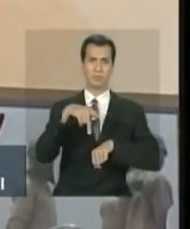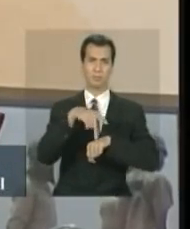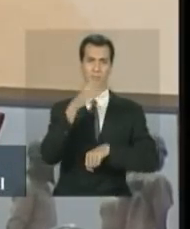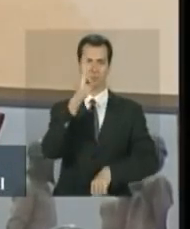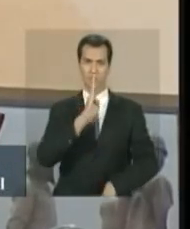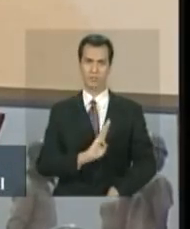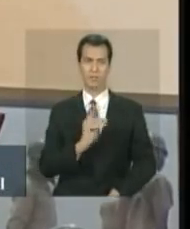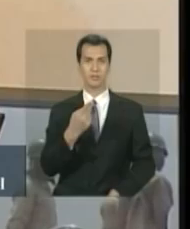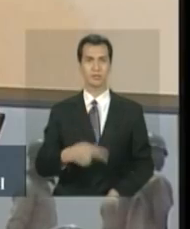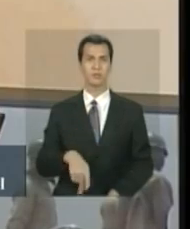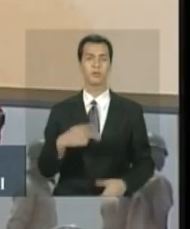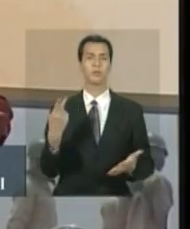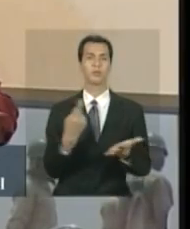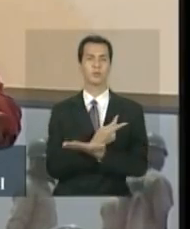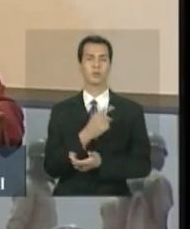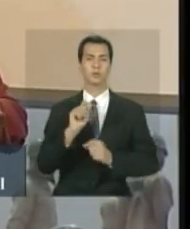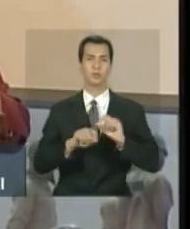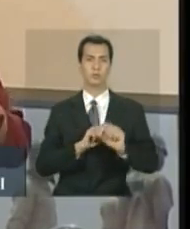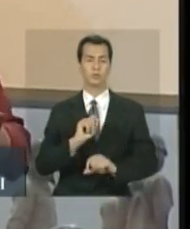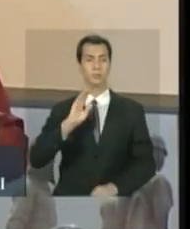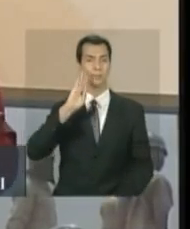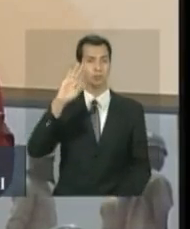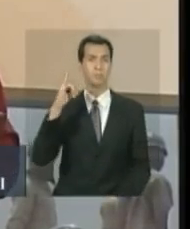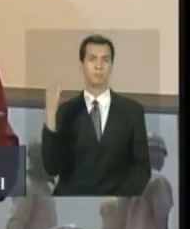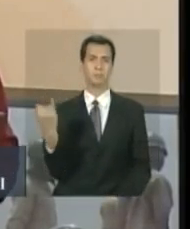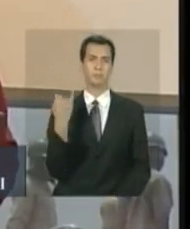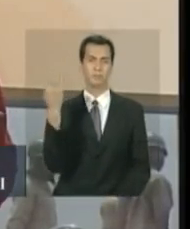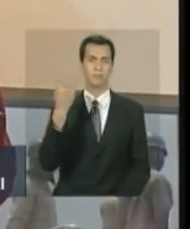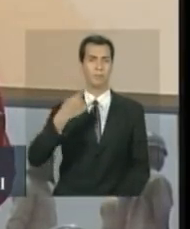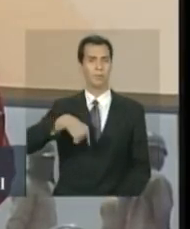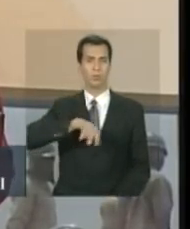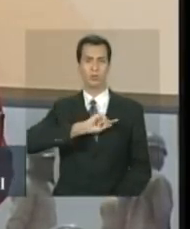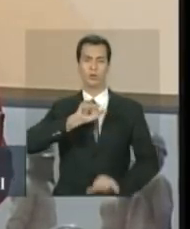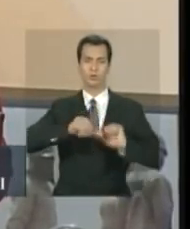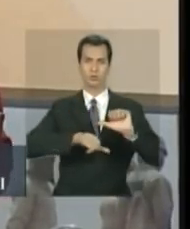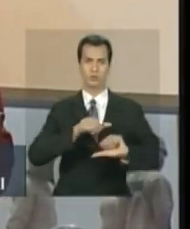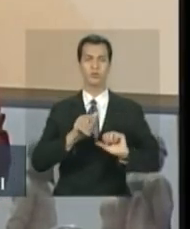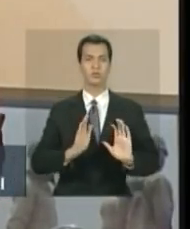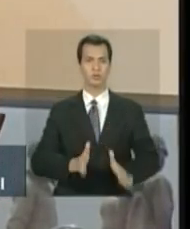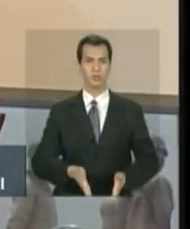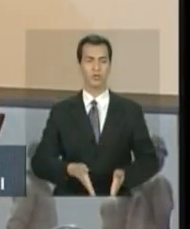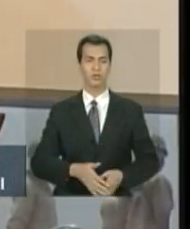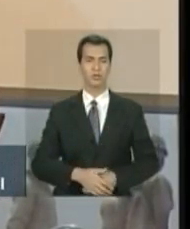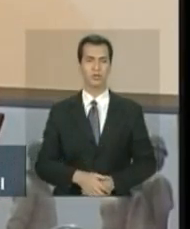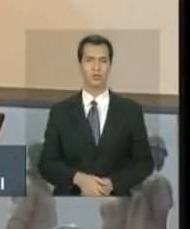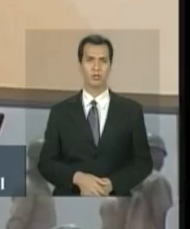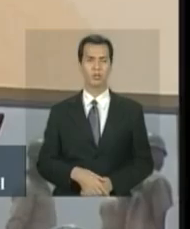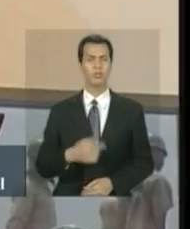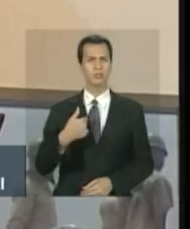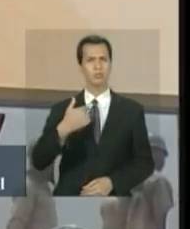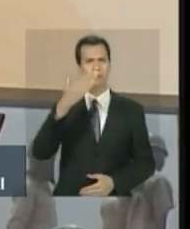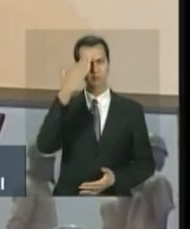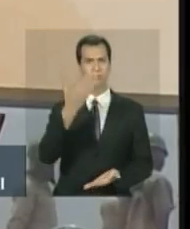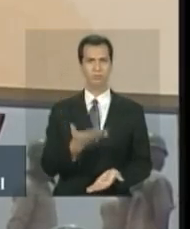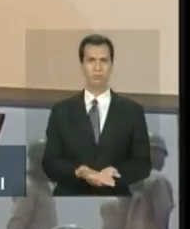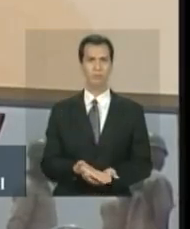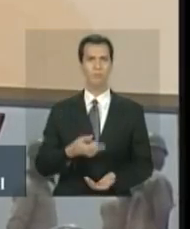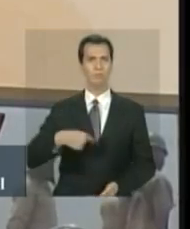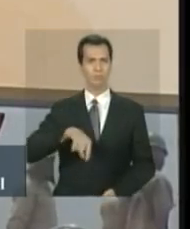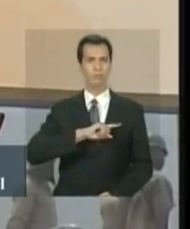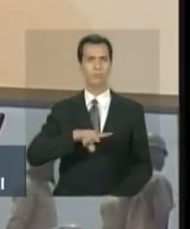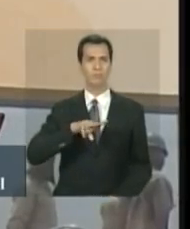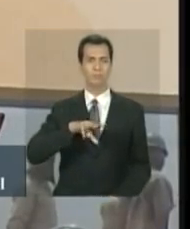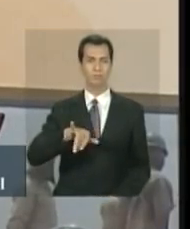mais importantes que nós mudamos, e aí eu tenho certeza que todos nós vamos